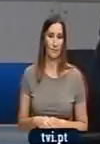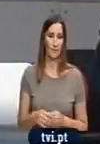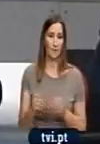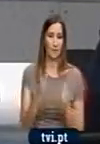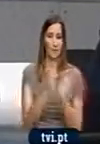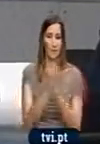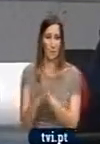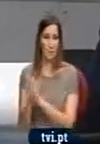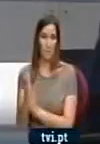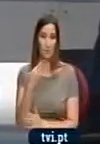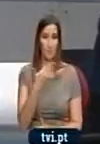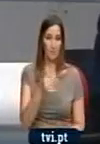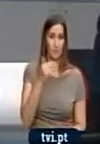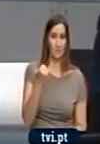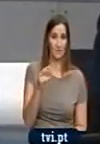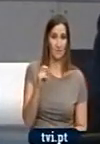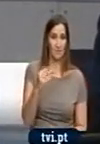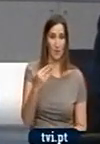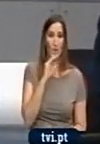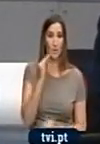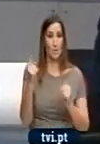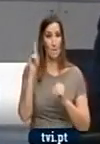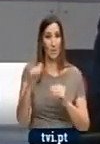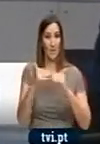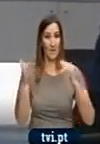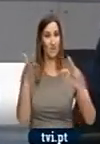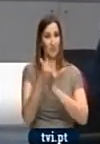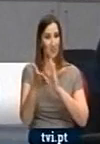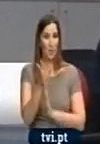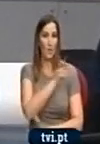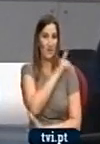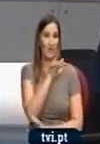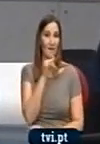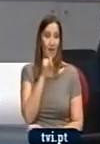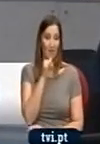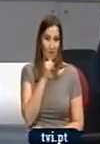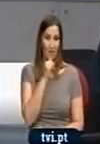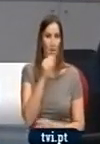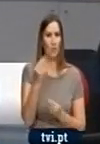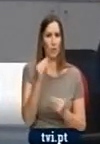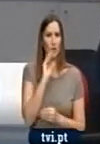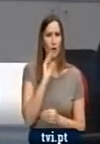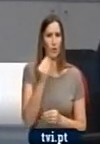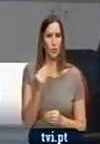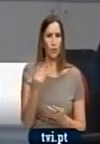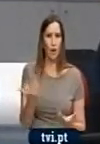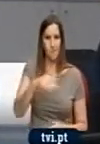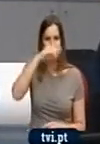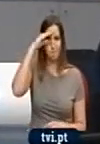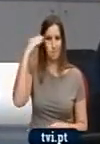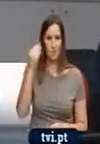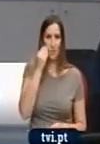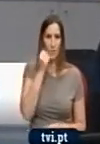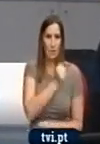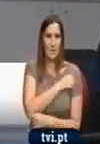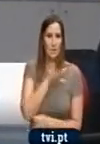Ao todo foram 1.231 os alunos colocados na primeira fase na Universidade do Algarve. Ora, muitos destes alunos estão a ter